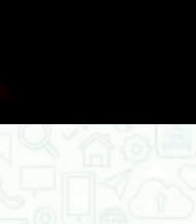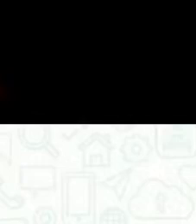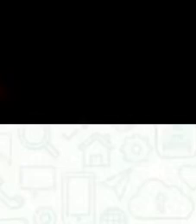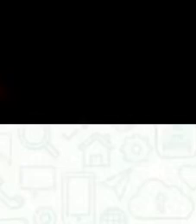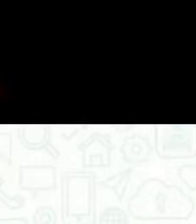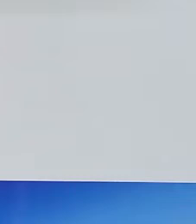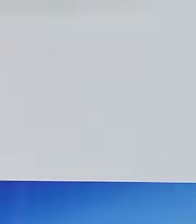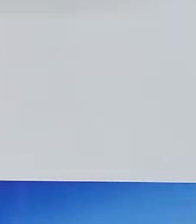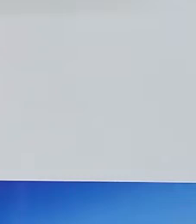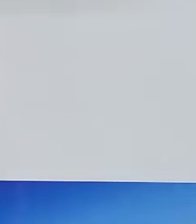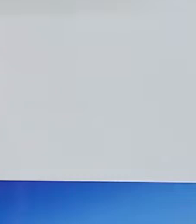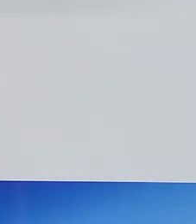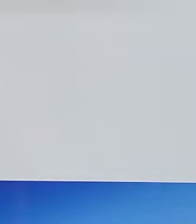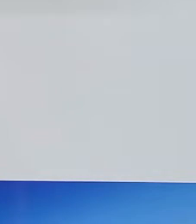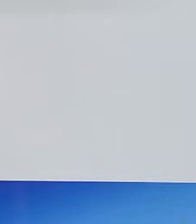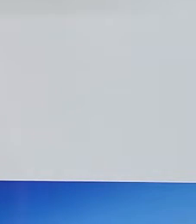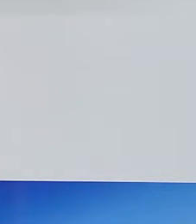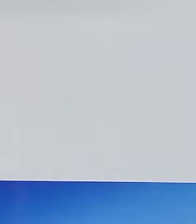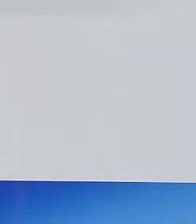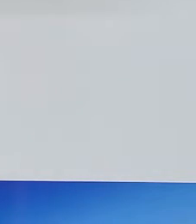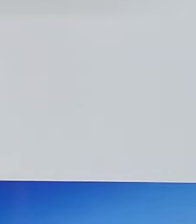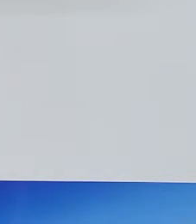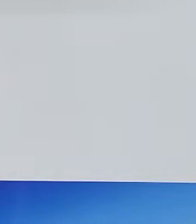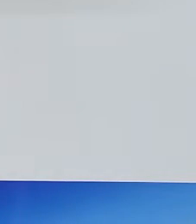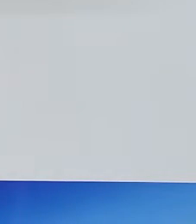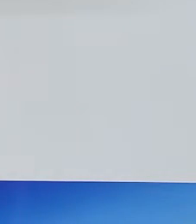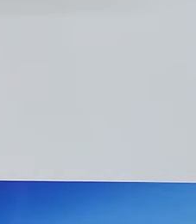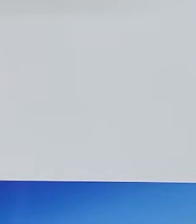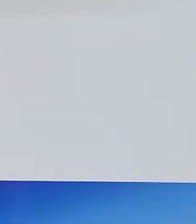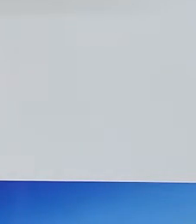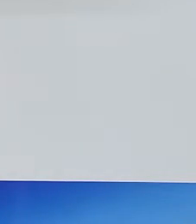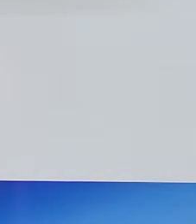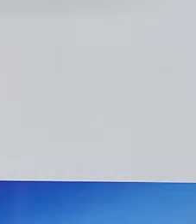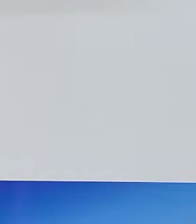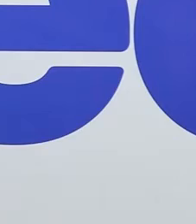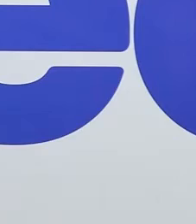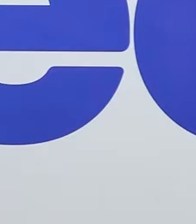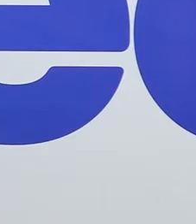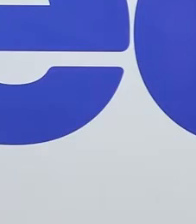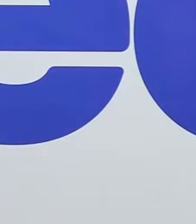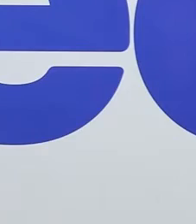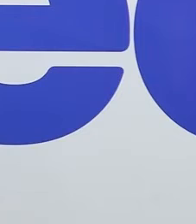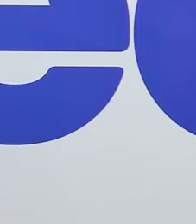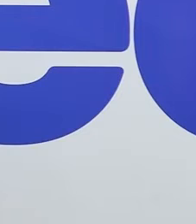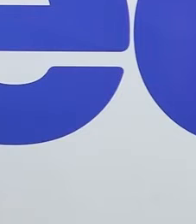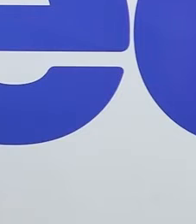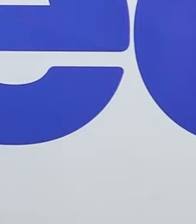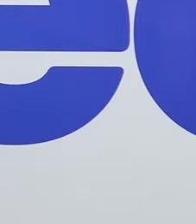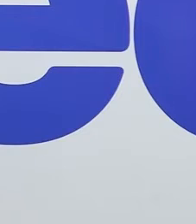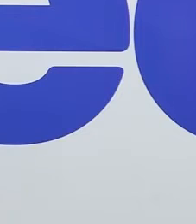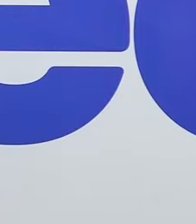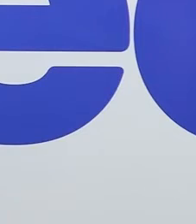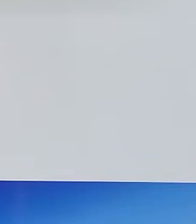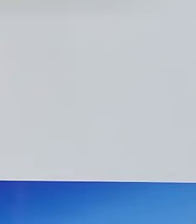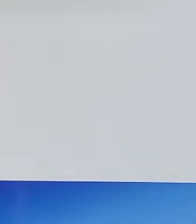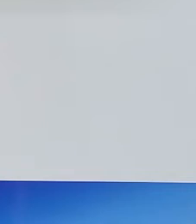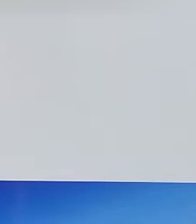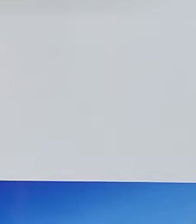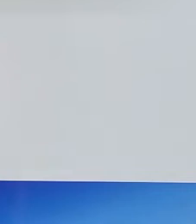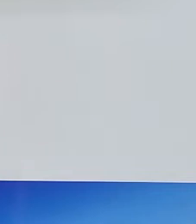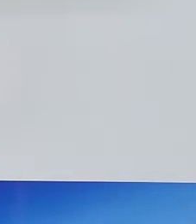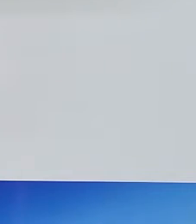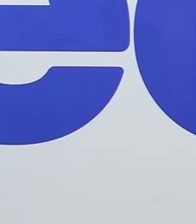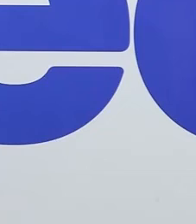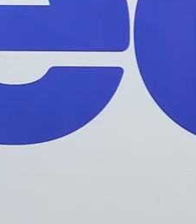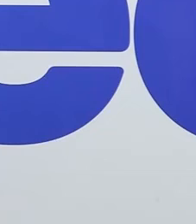para aquela nossa aula, Gini. Lembra da nossa aula de arte conceitual? Ai, lembro. Nós fizemos uma aula incrível de arte conceitual. Maravilhosa. Se eu não me engano,